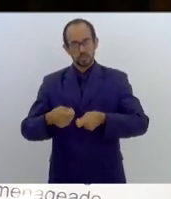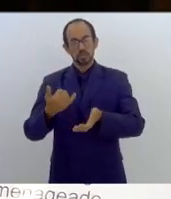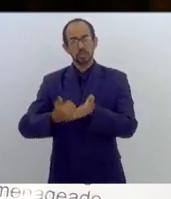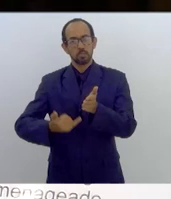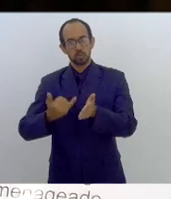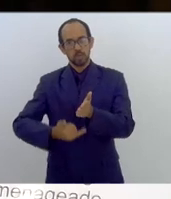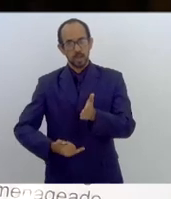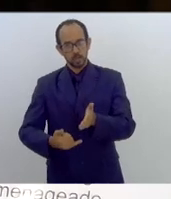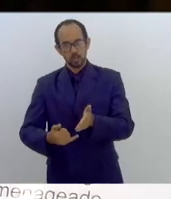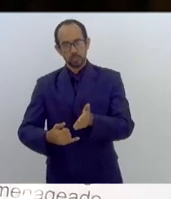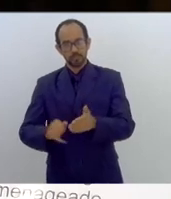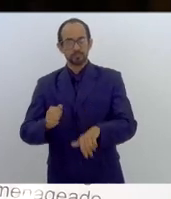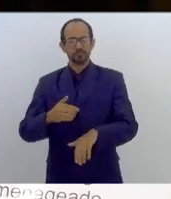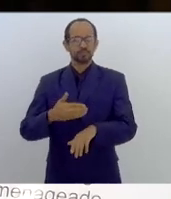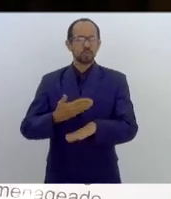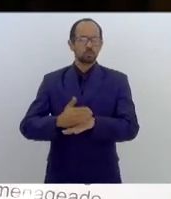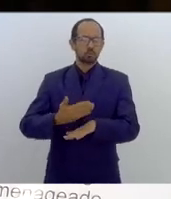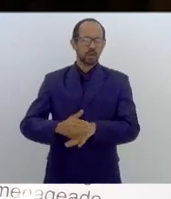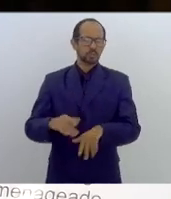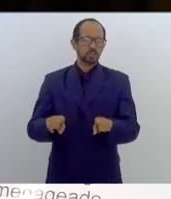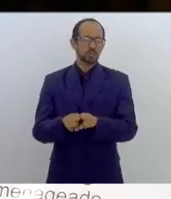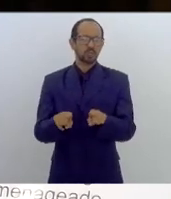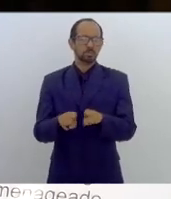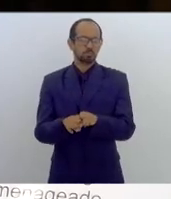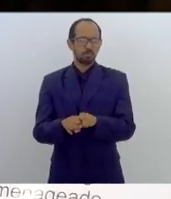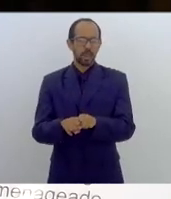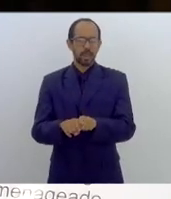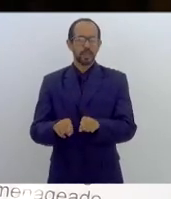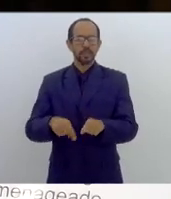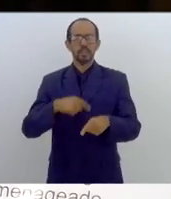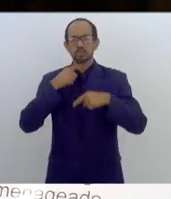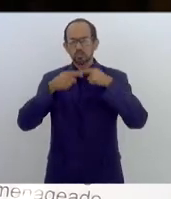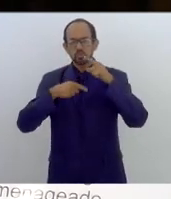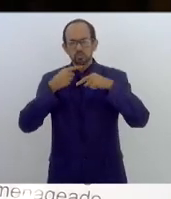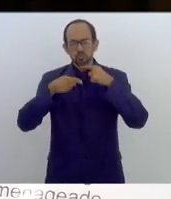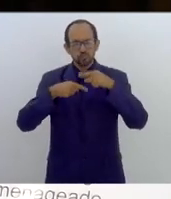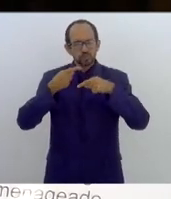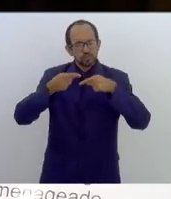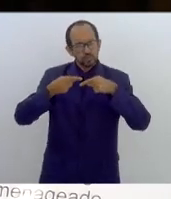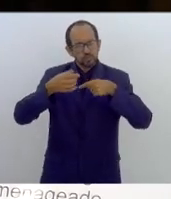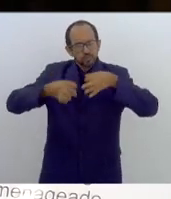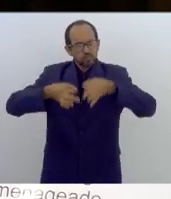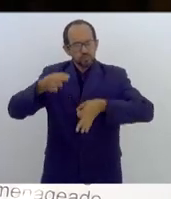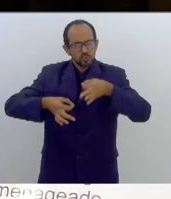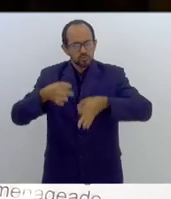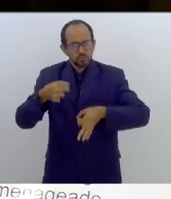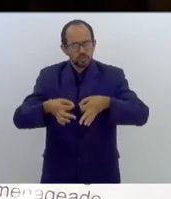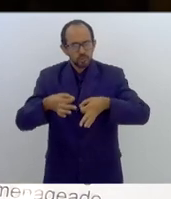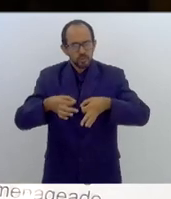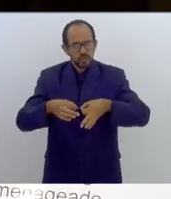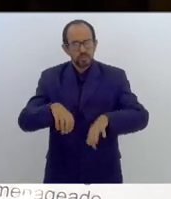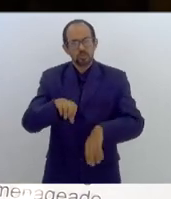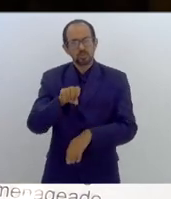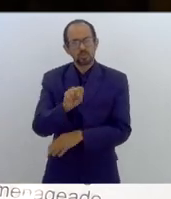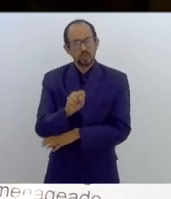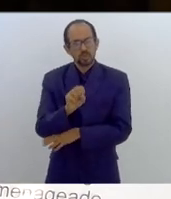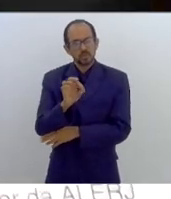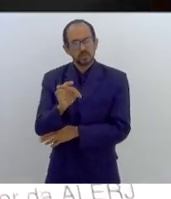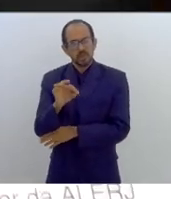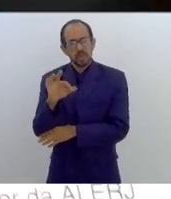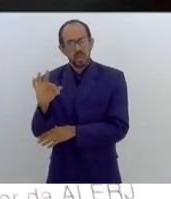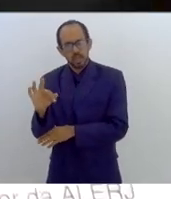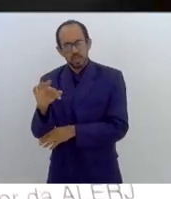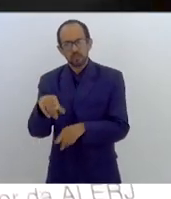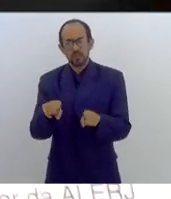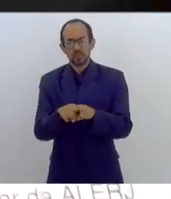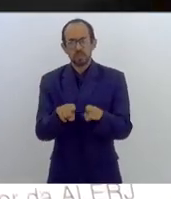tributário, com exercício no contencioso judicial e administrativo, especialmente no Supremo Tribunal Federal e no Superior